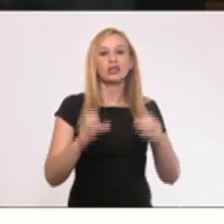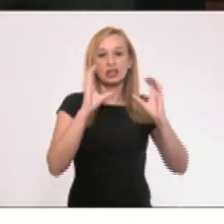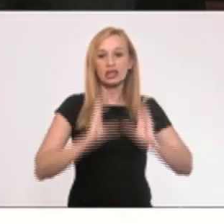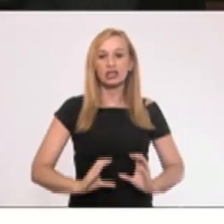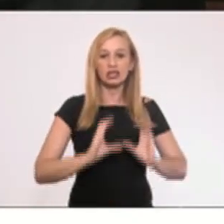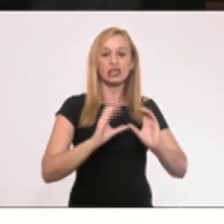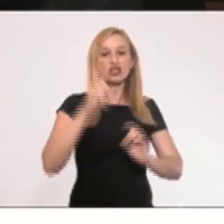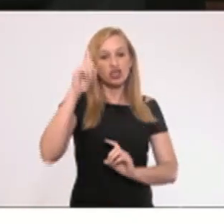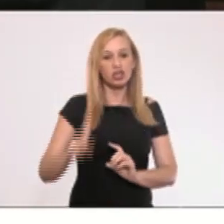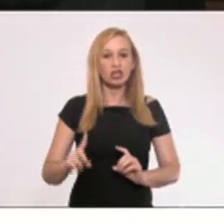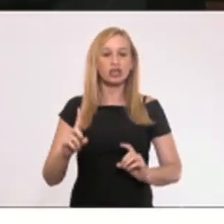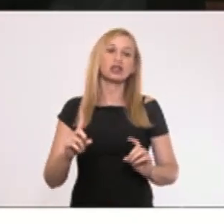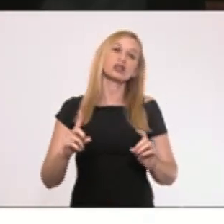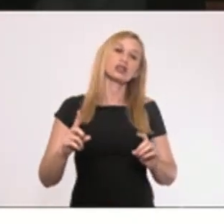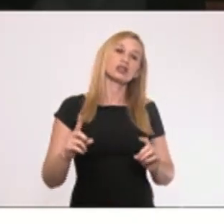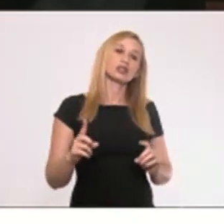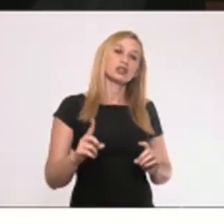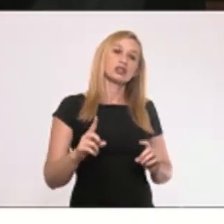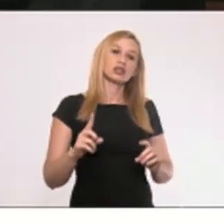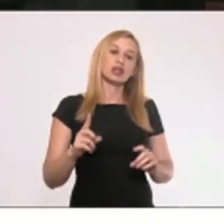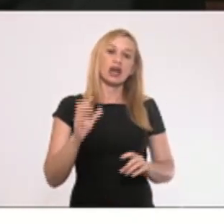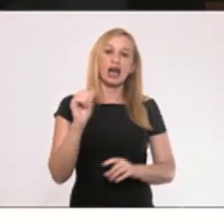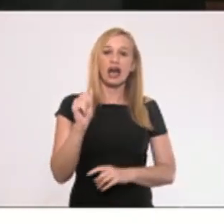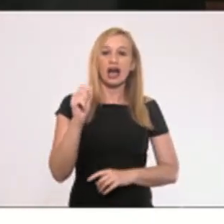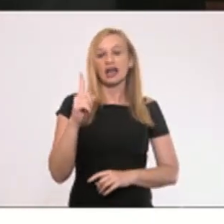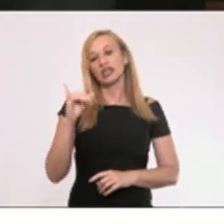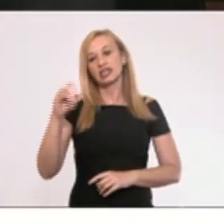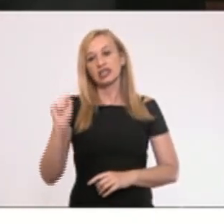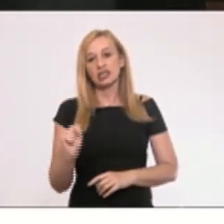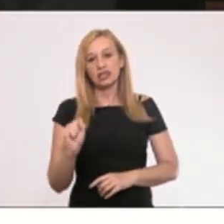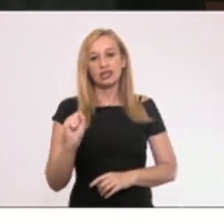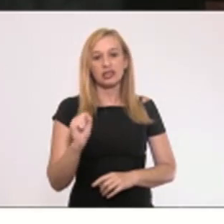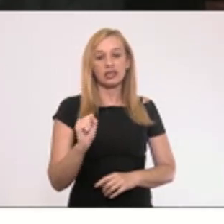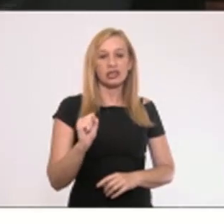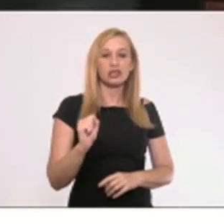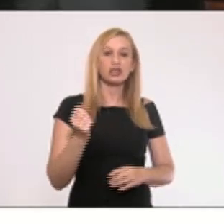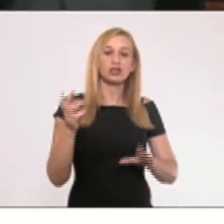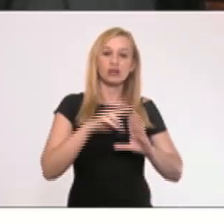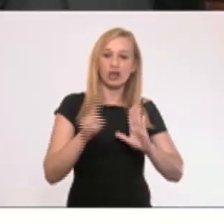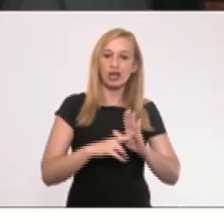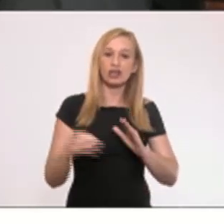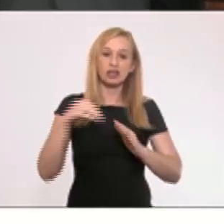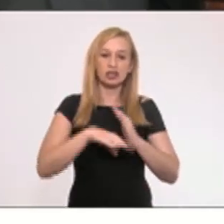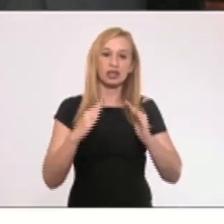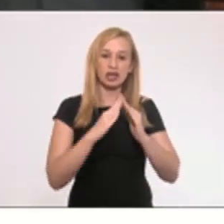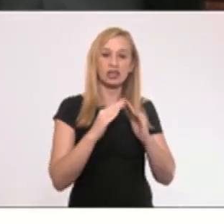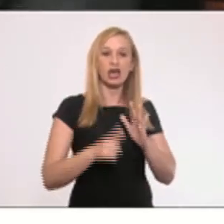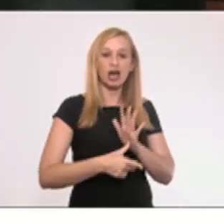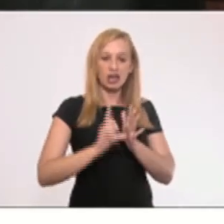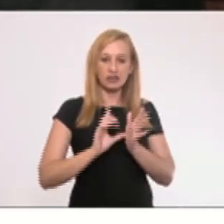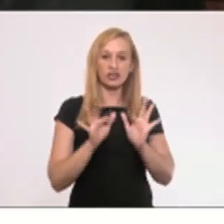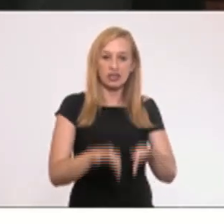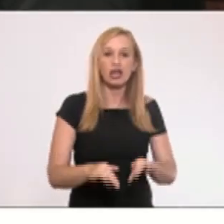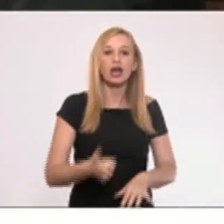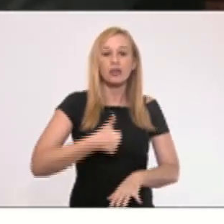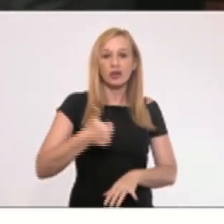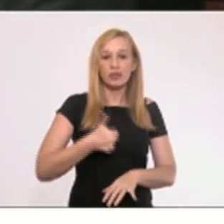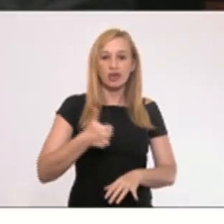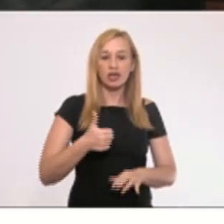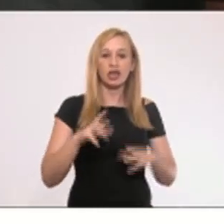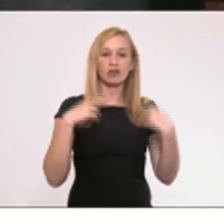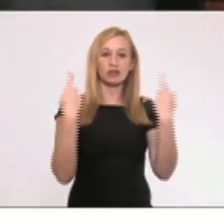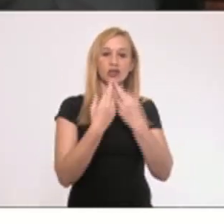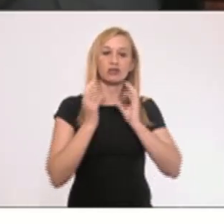à Associação Brasileira Interdisciplinar de AIDS, a BIA, pendente de pareceres da Comissão de Normas Internas e Proposições Externas. Antes de encerrar, primeira sessão extraordinária,